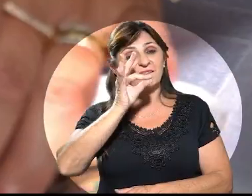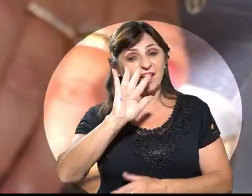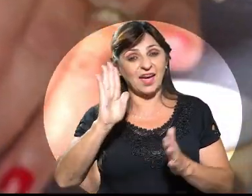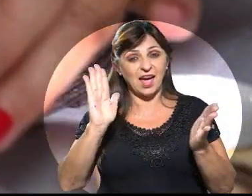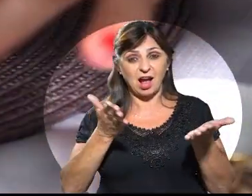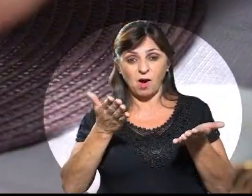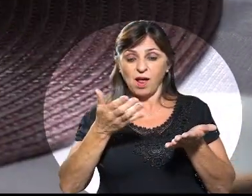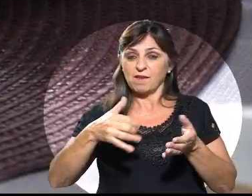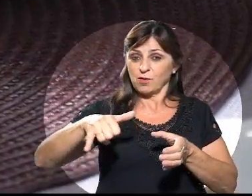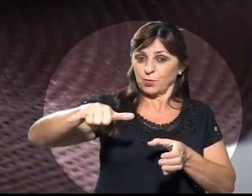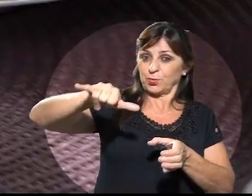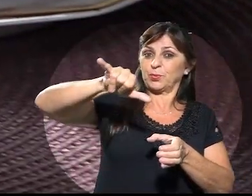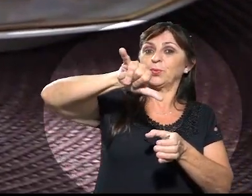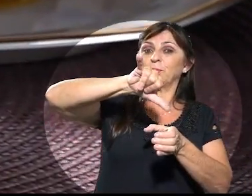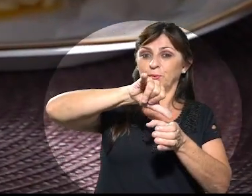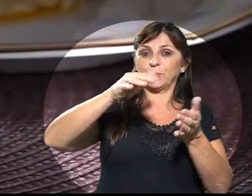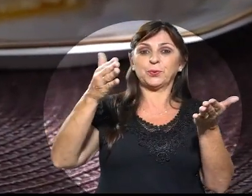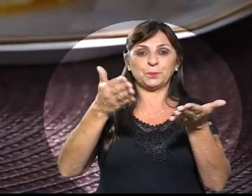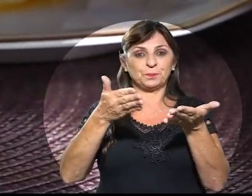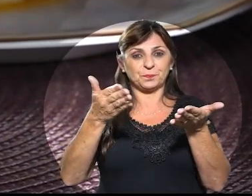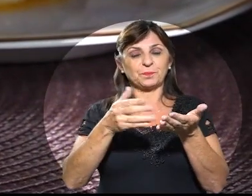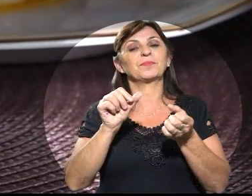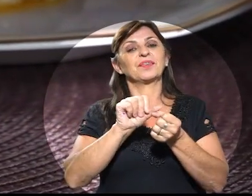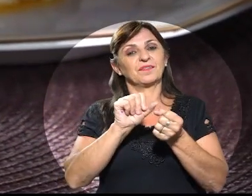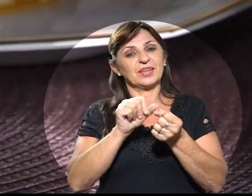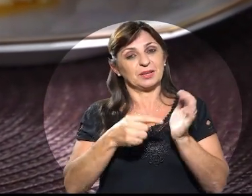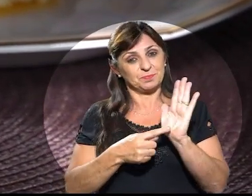café, só não vou ver a sorte de ninguém agora.